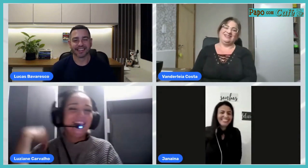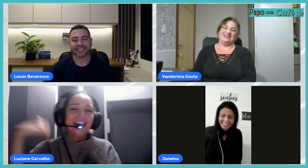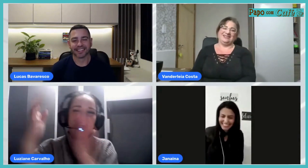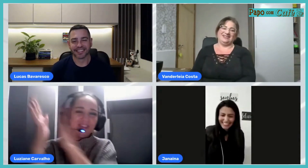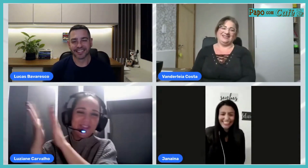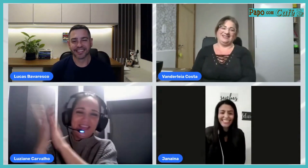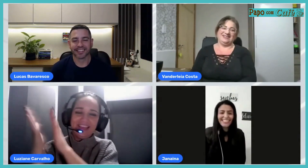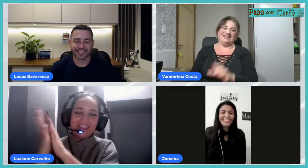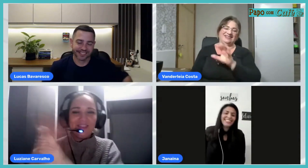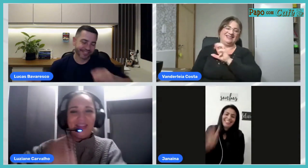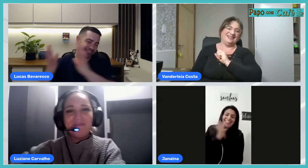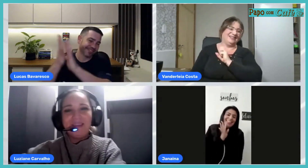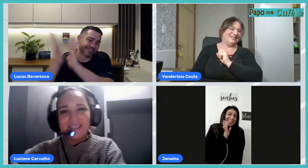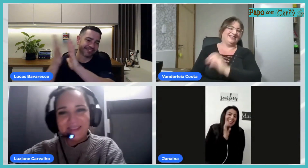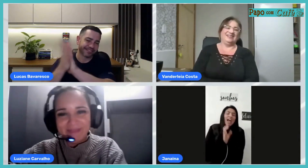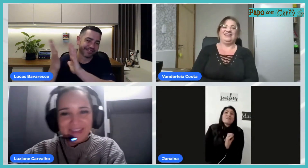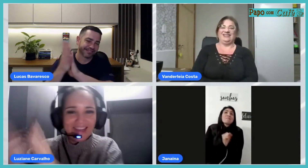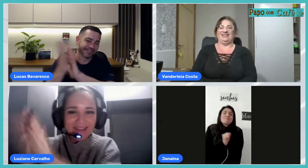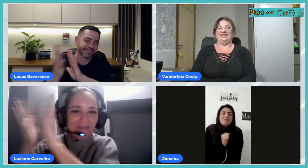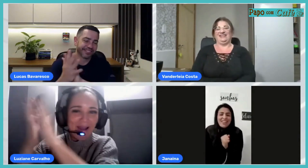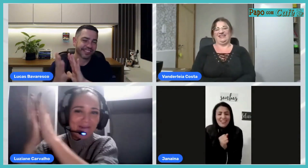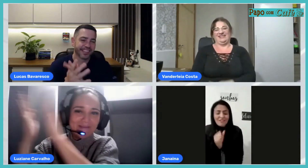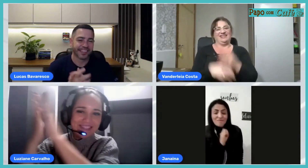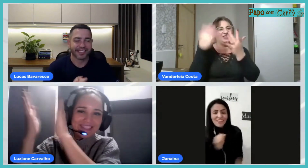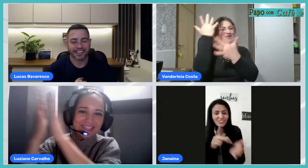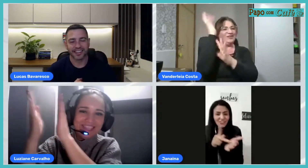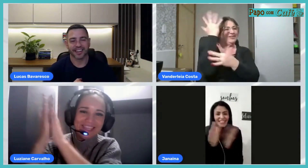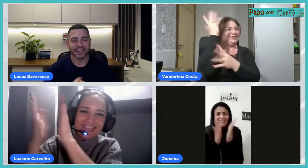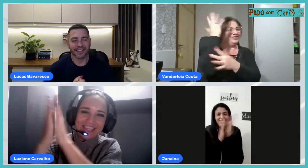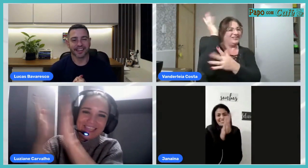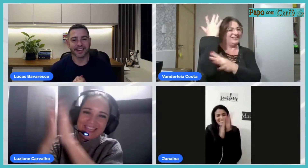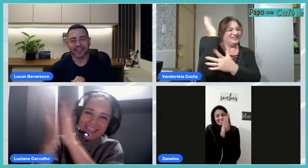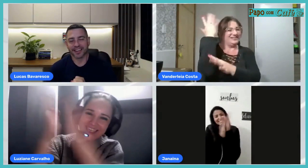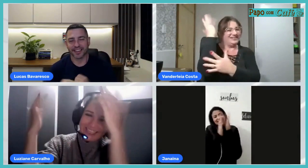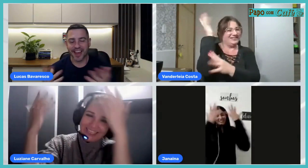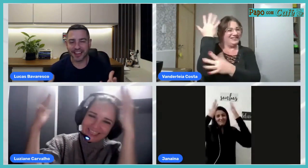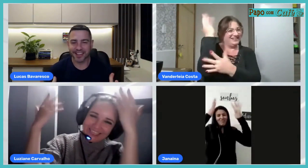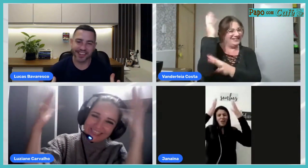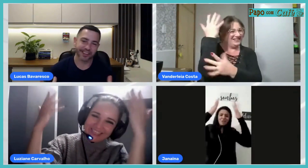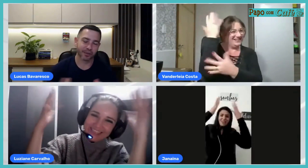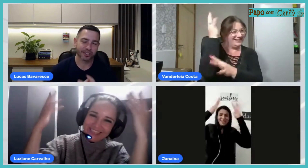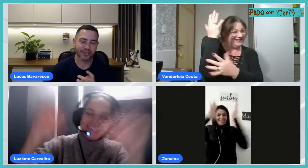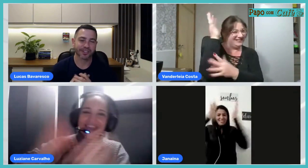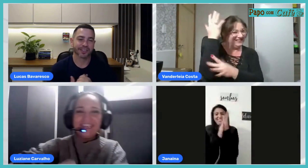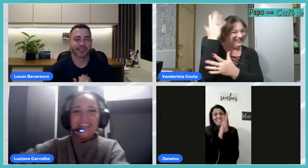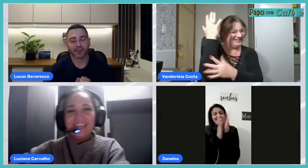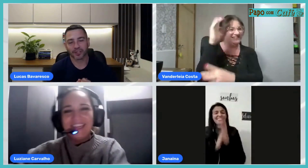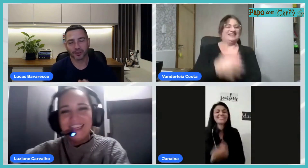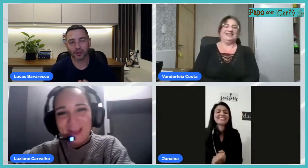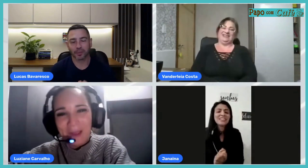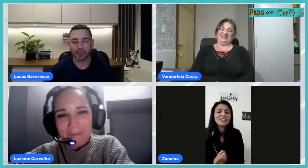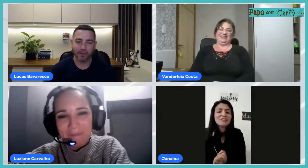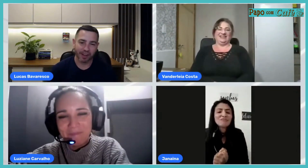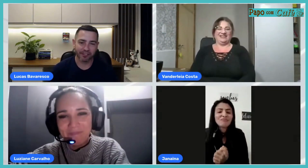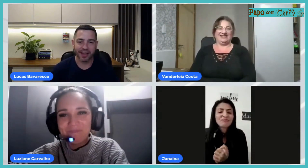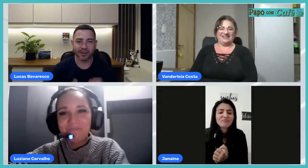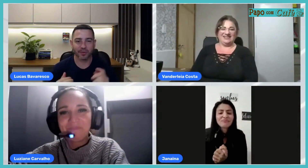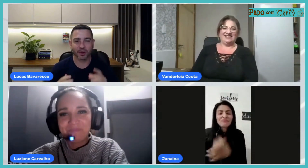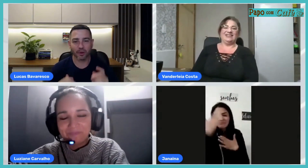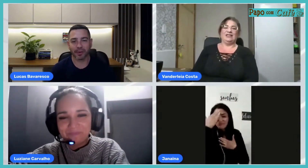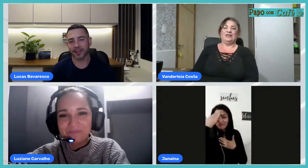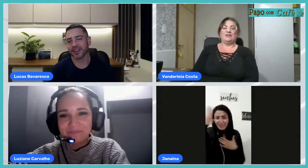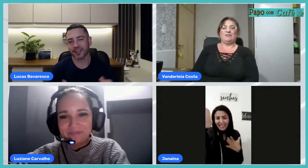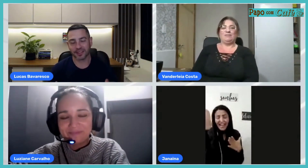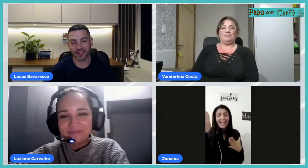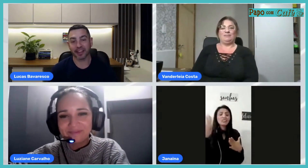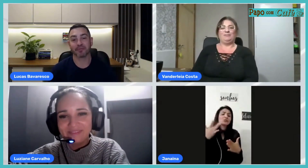Ai, que legal, adorei mesmo. Ai, palmas. Gente, palmas. Gostou do Papo com Café?